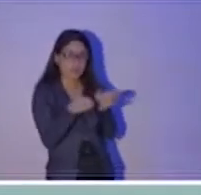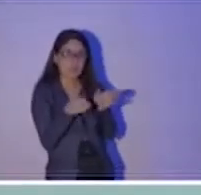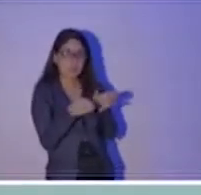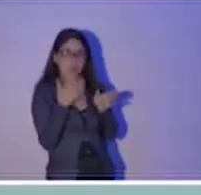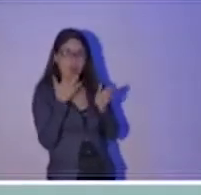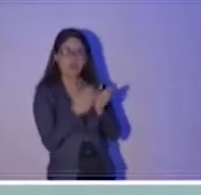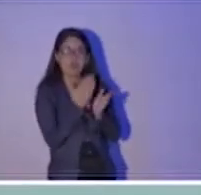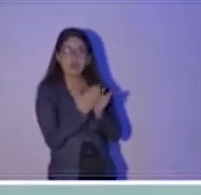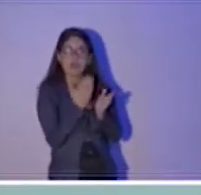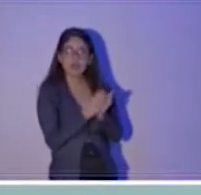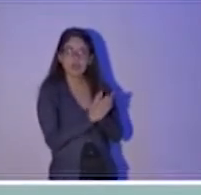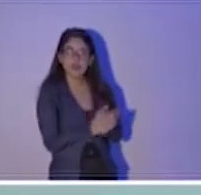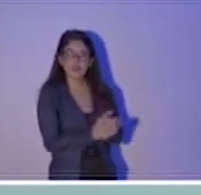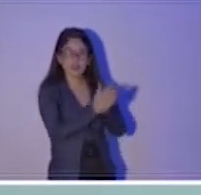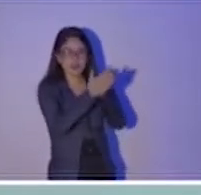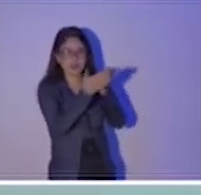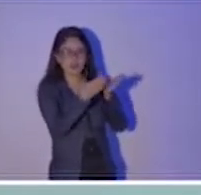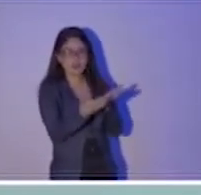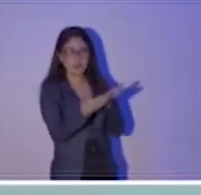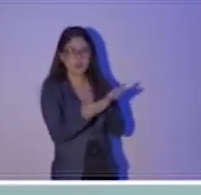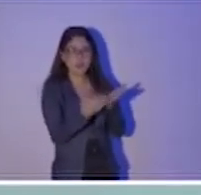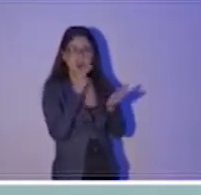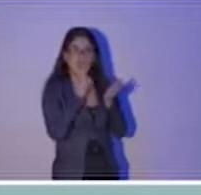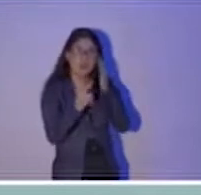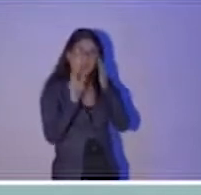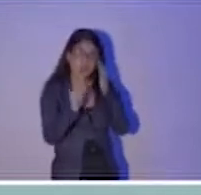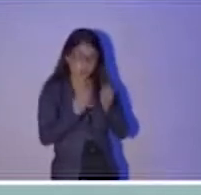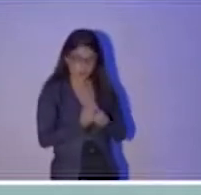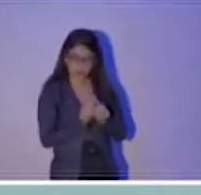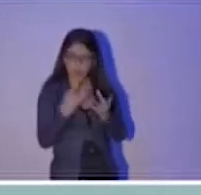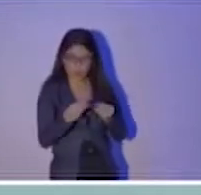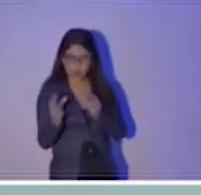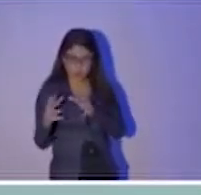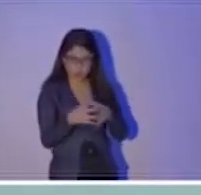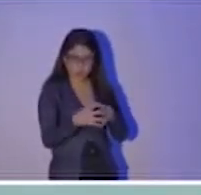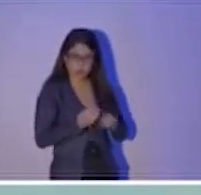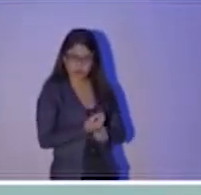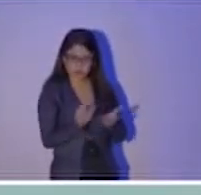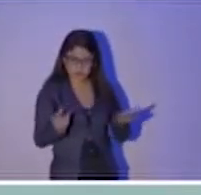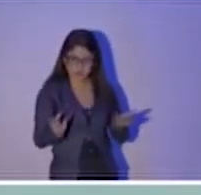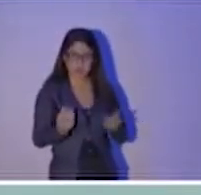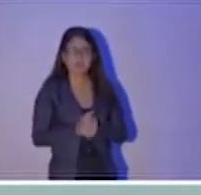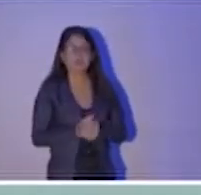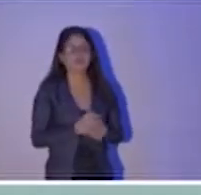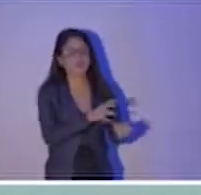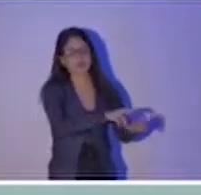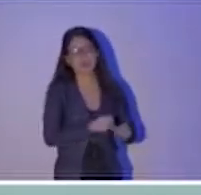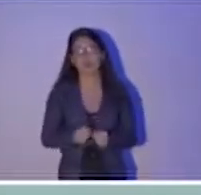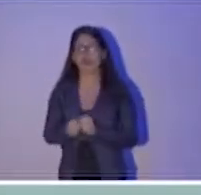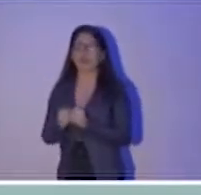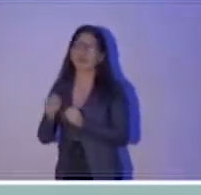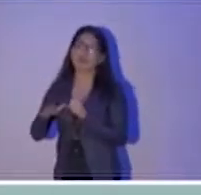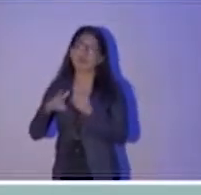para todo mundo, né? Para todos nós que estávamos lá. E ela levava os livros para a sala e ela lia para nós. Algumas